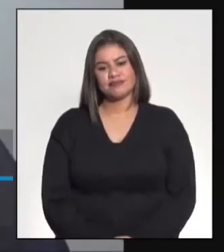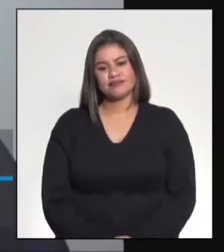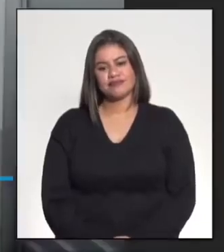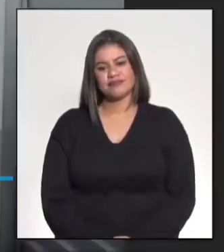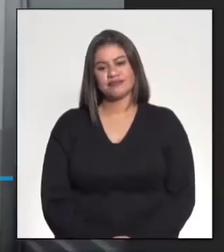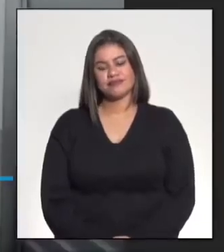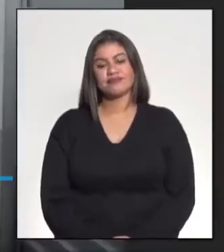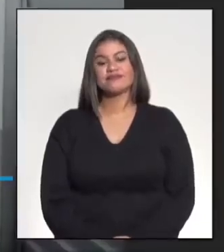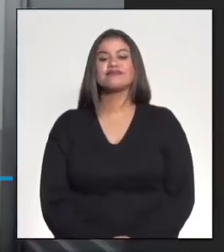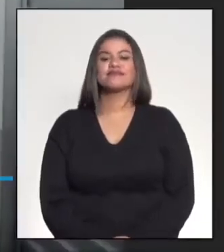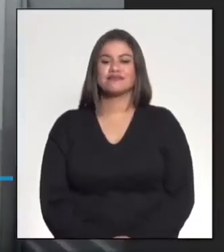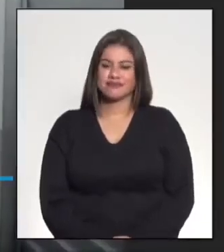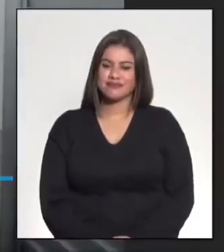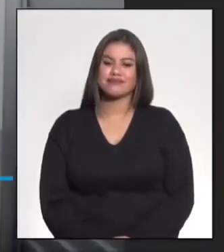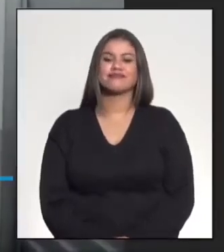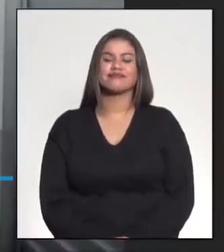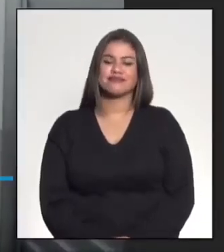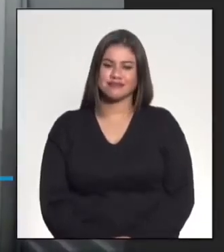Pessoal,